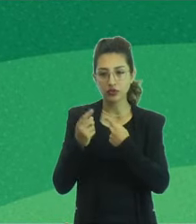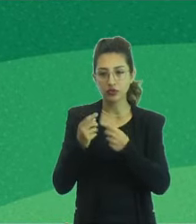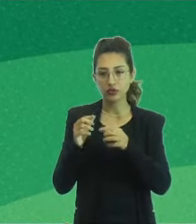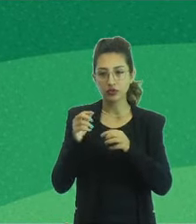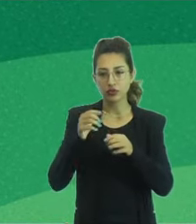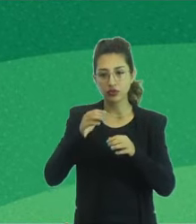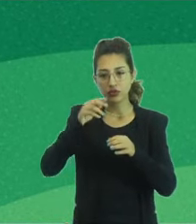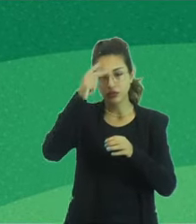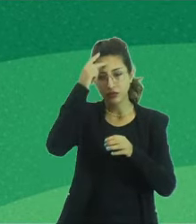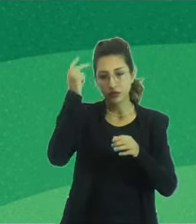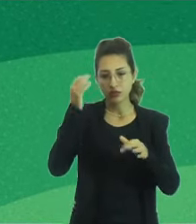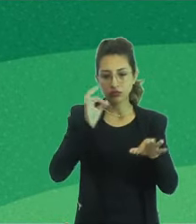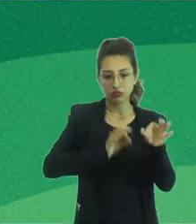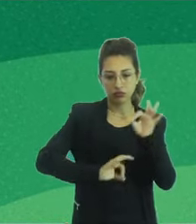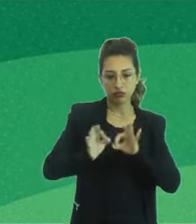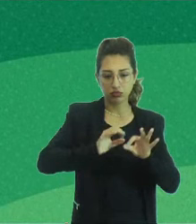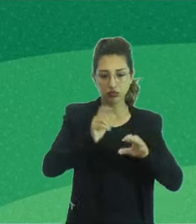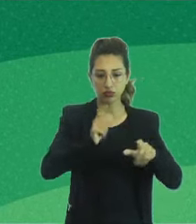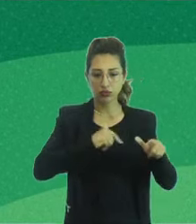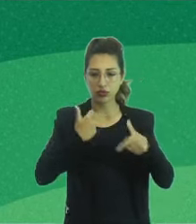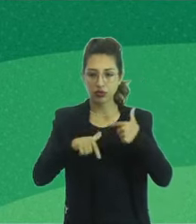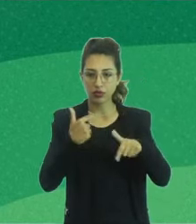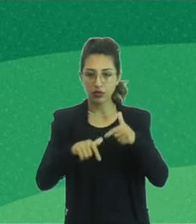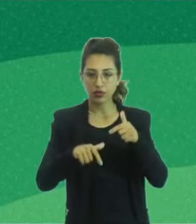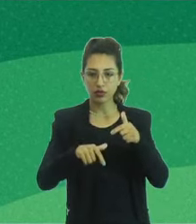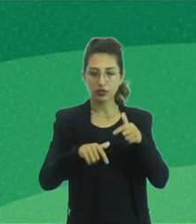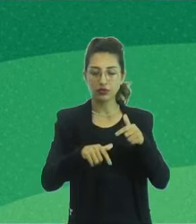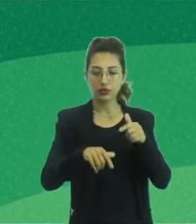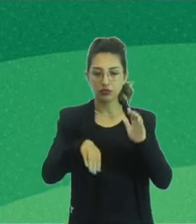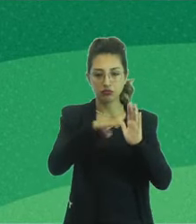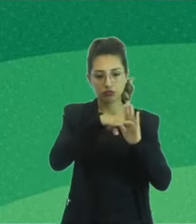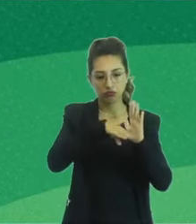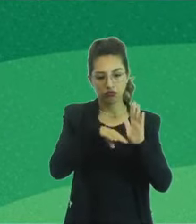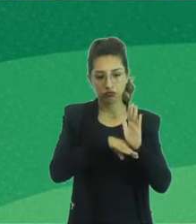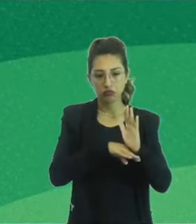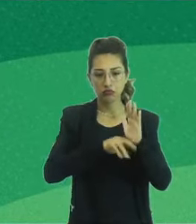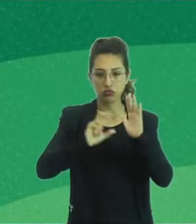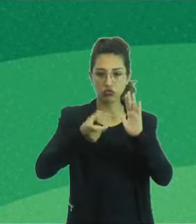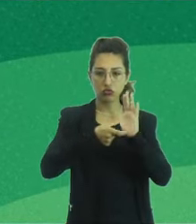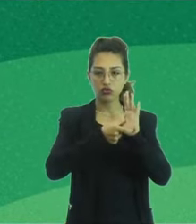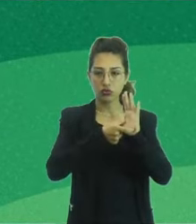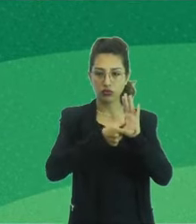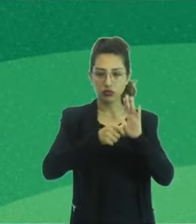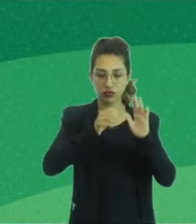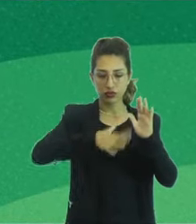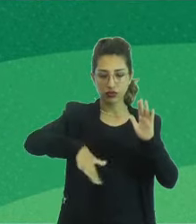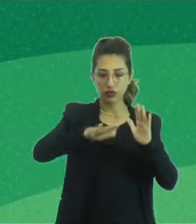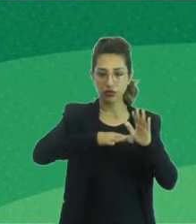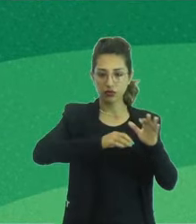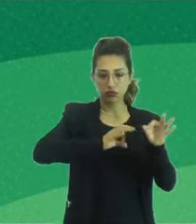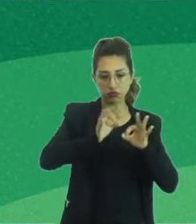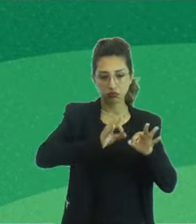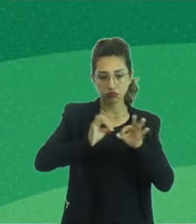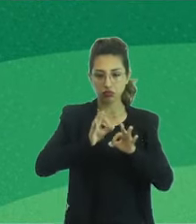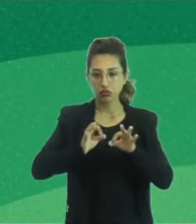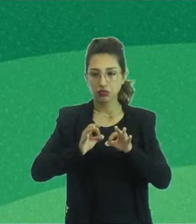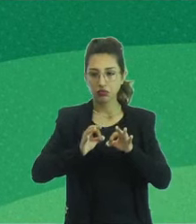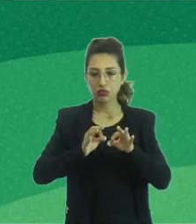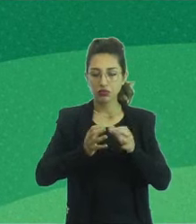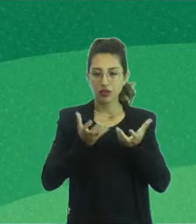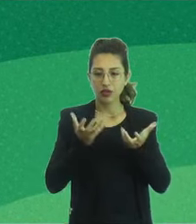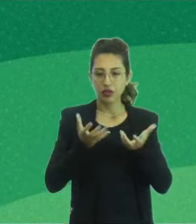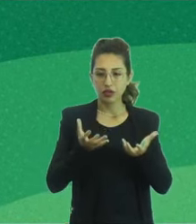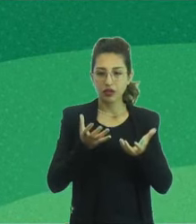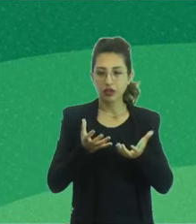o Alê estava citando outra pessoa da qual eu não me lembro mas ele falou Pô quando as pessoas que fazem software elas são programando elas estão tentando abstrair uma coisa